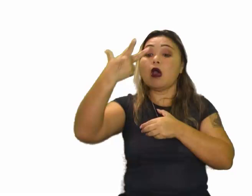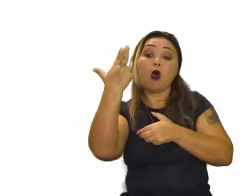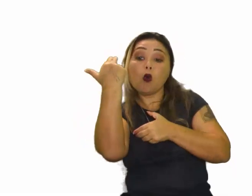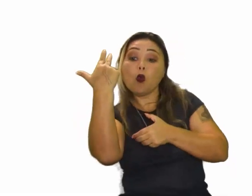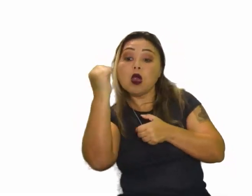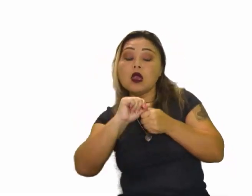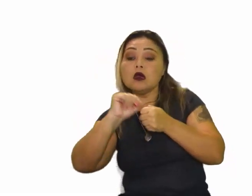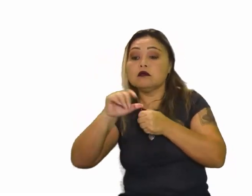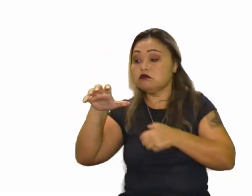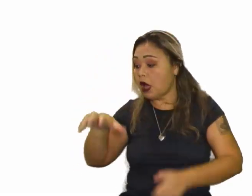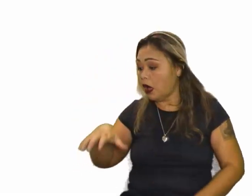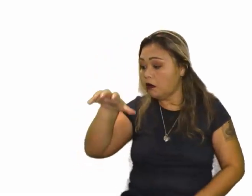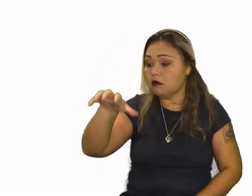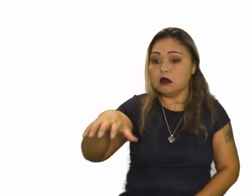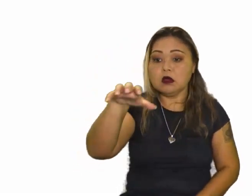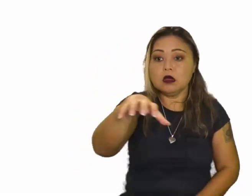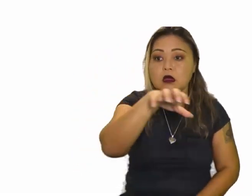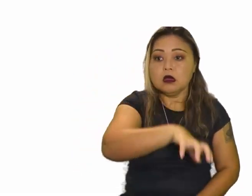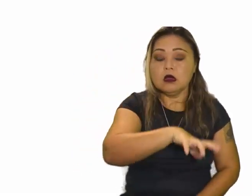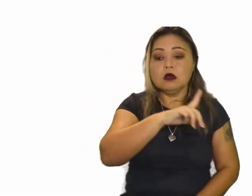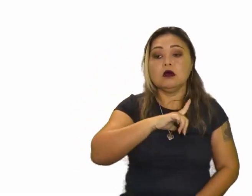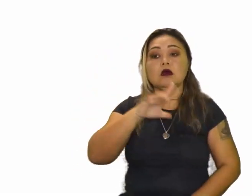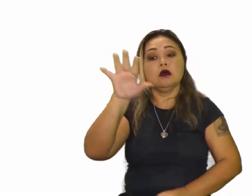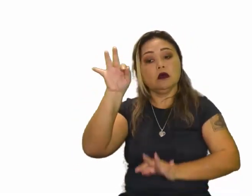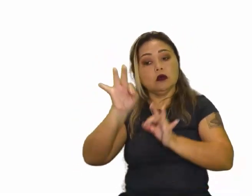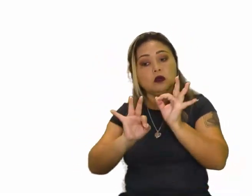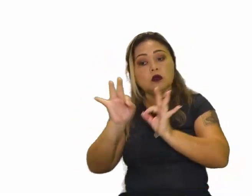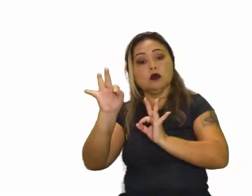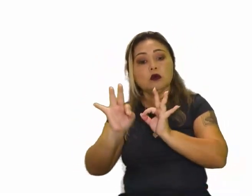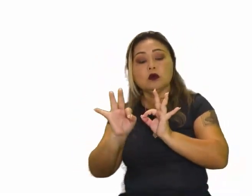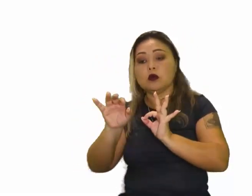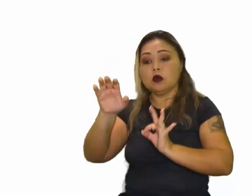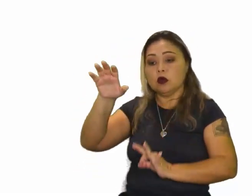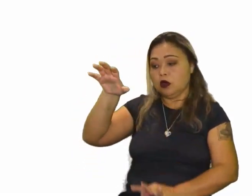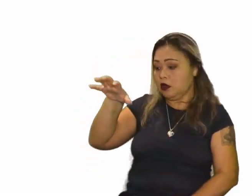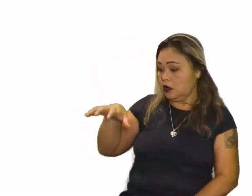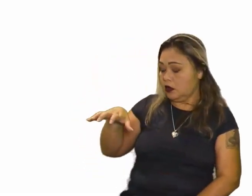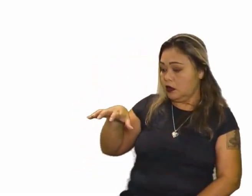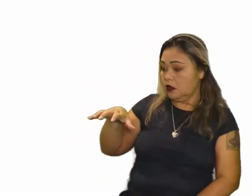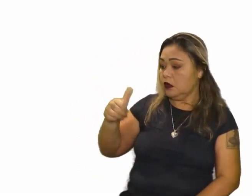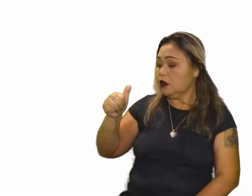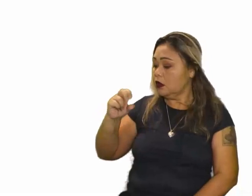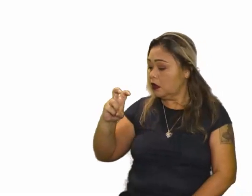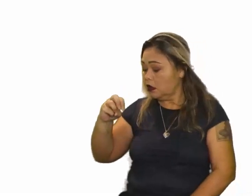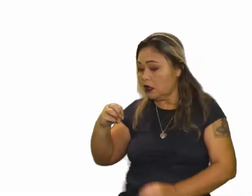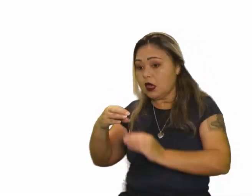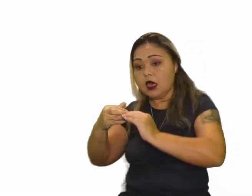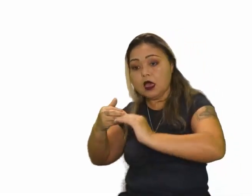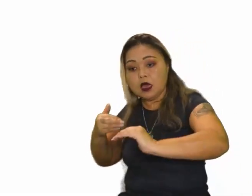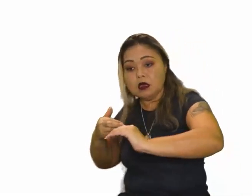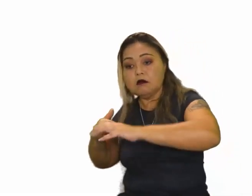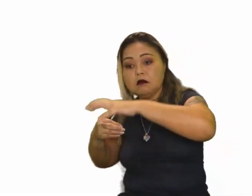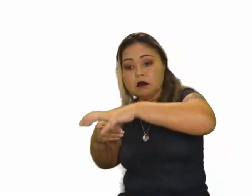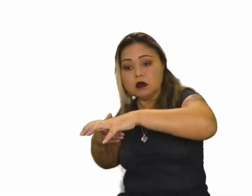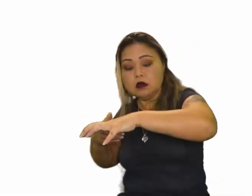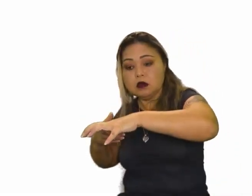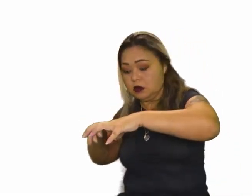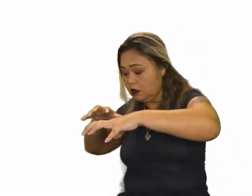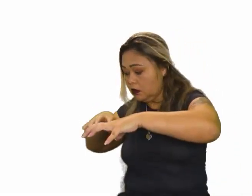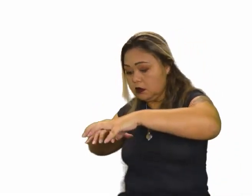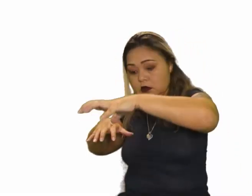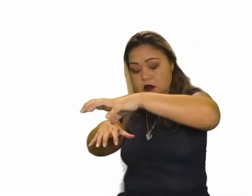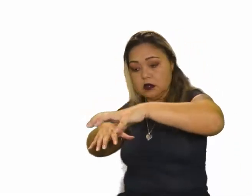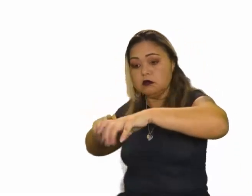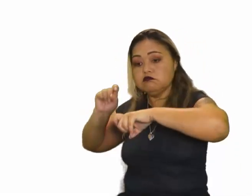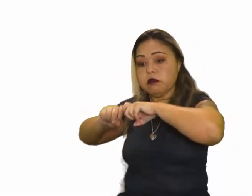coelho. Setorização é uma instalação que compreende 500 metros e está subdividida em um setor